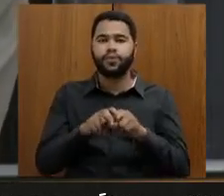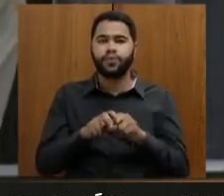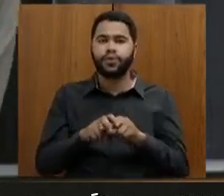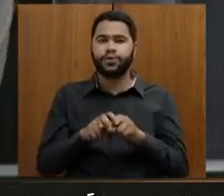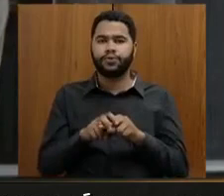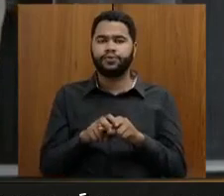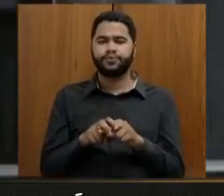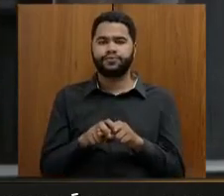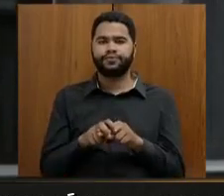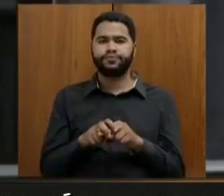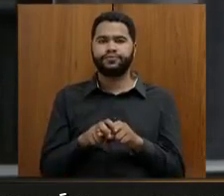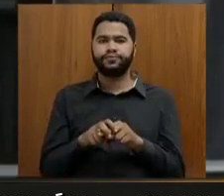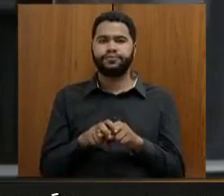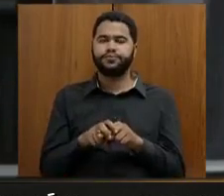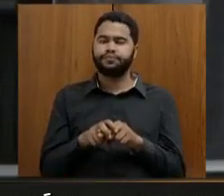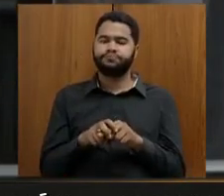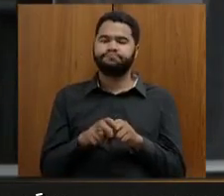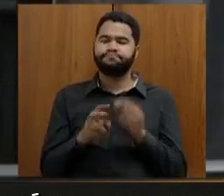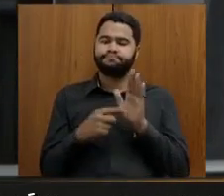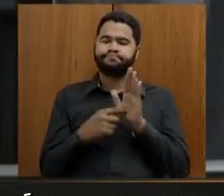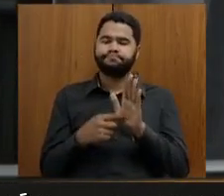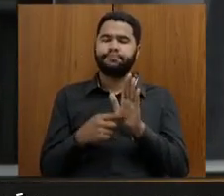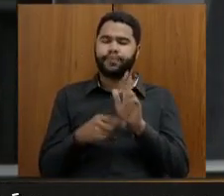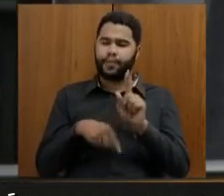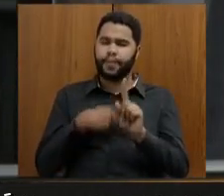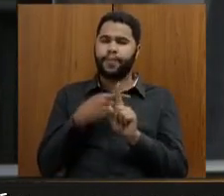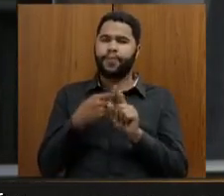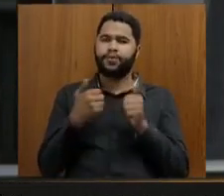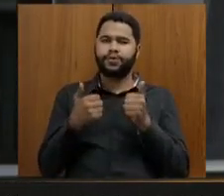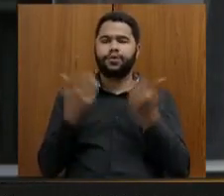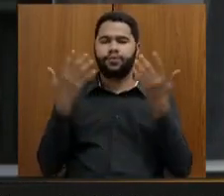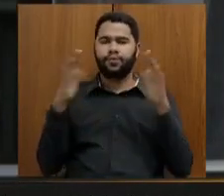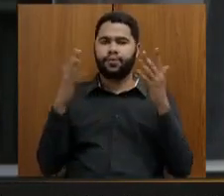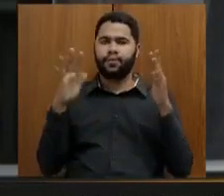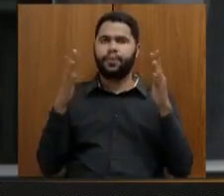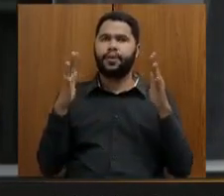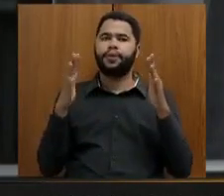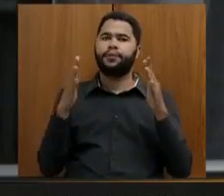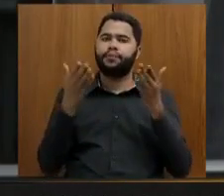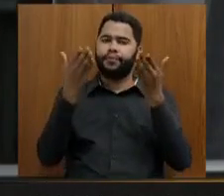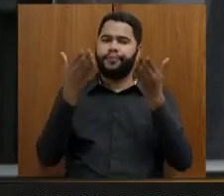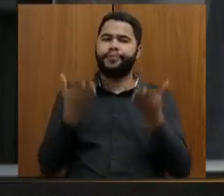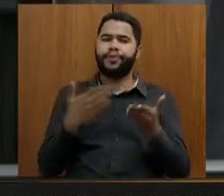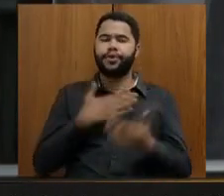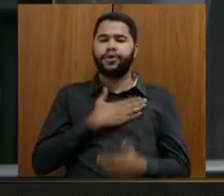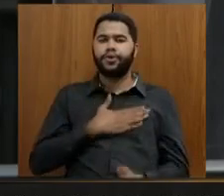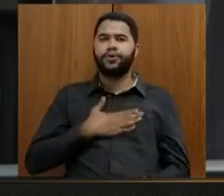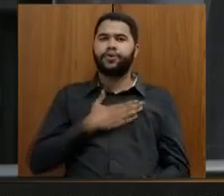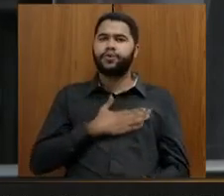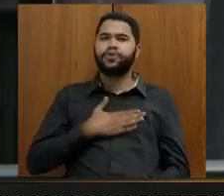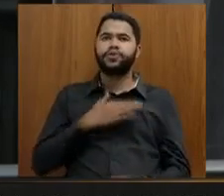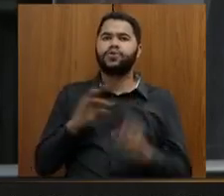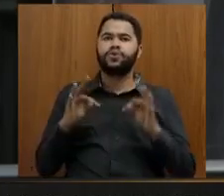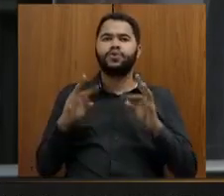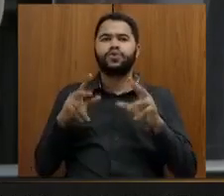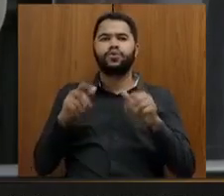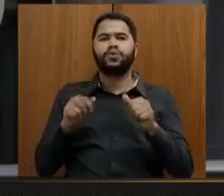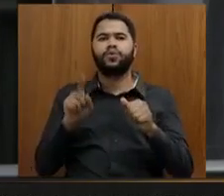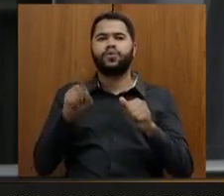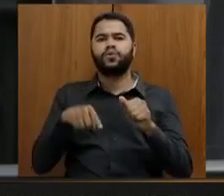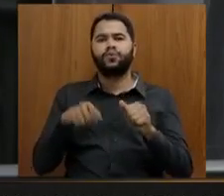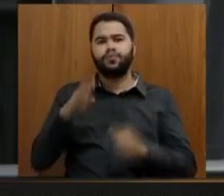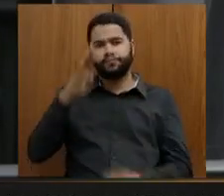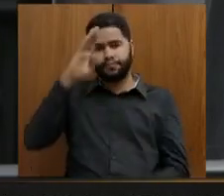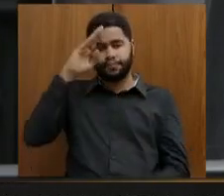que o resultado é isso é tão expressivo então positivo Então parabéns na sua pessoa gostaria que entendesse todos os militares